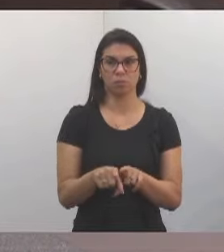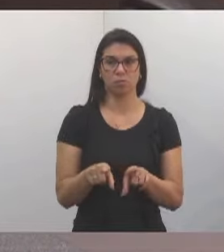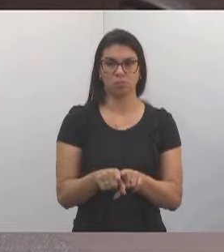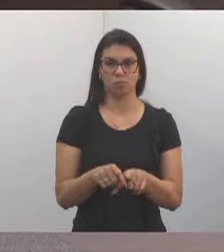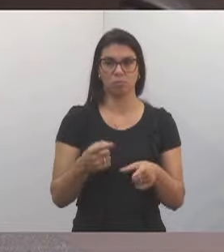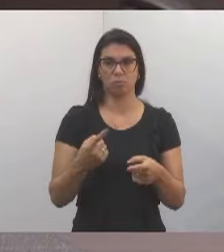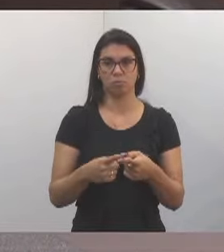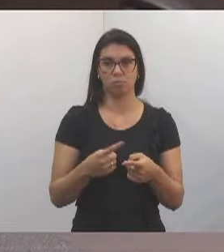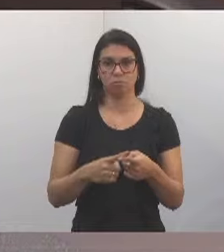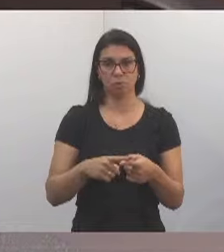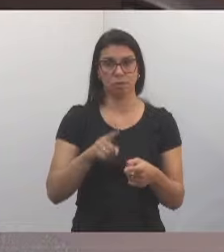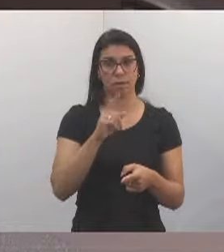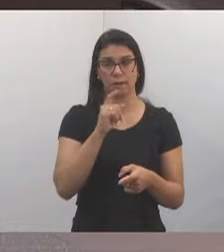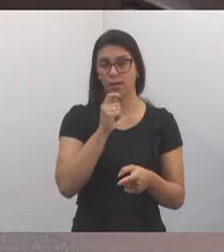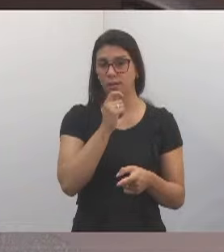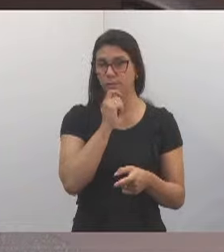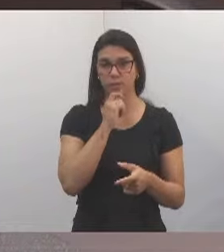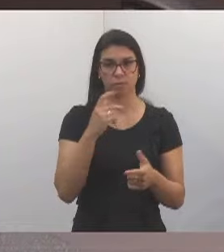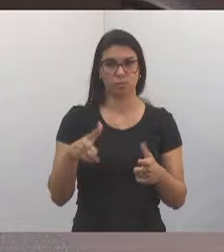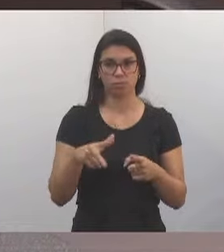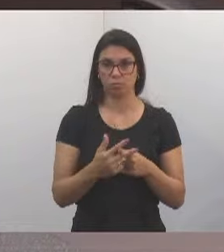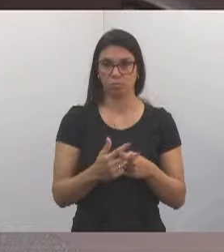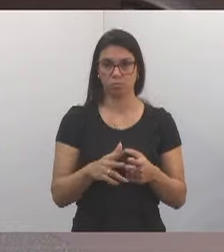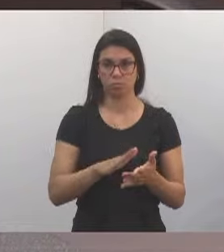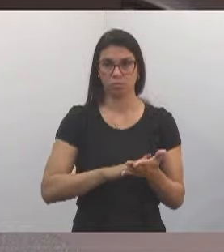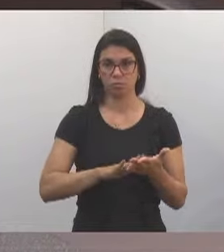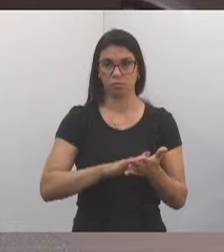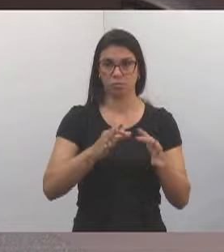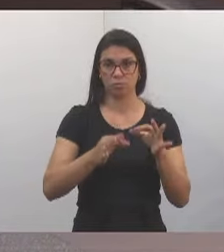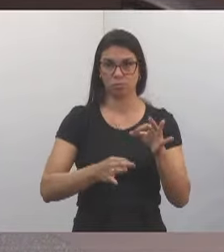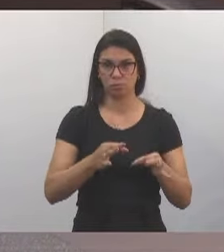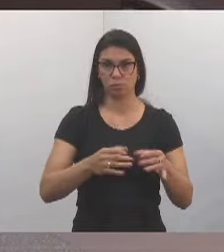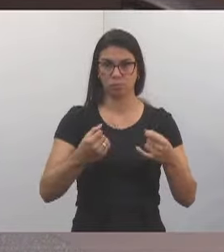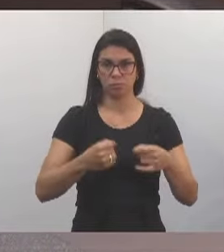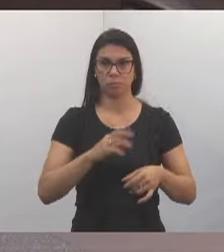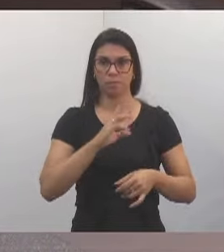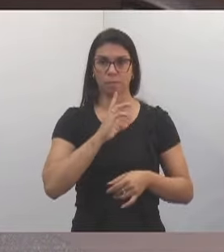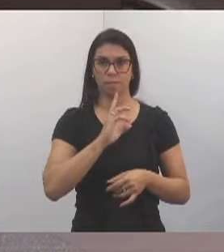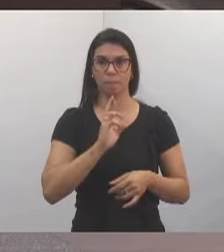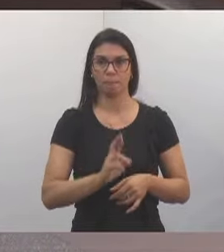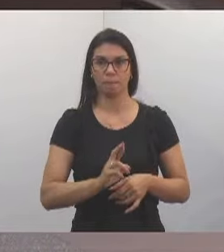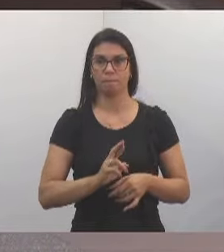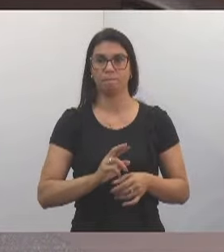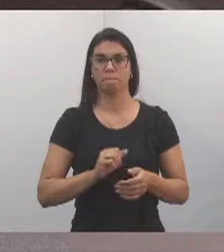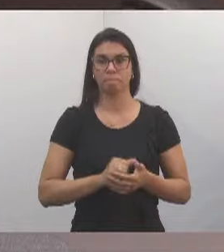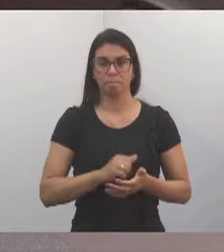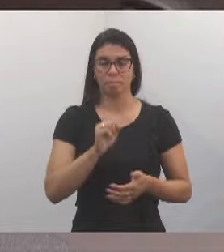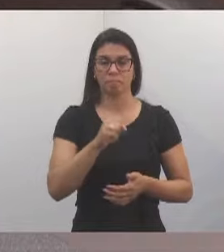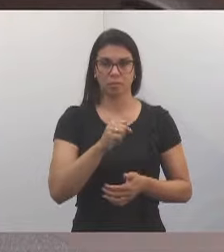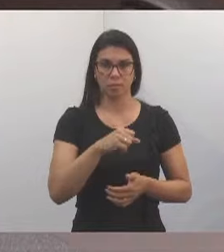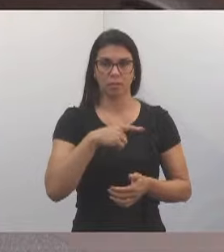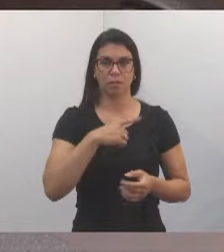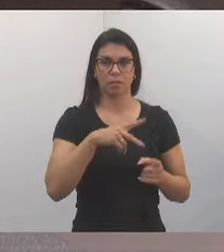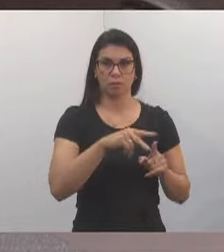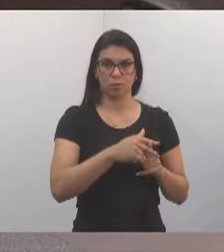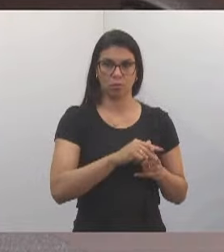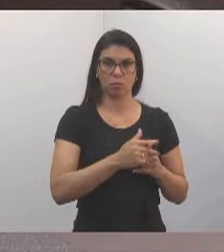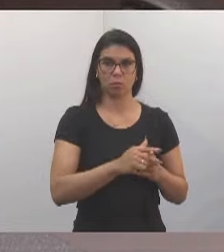à manutenção não foi executado até a presente data? Favor justificar? Resposta. Foi sim realizada uma manutenção,